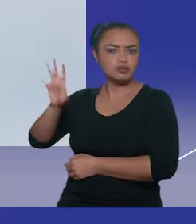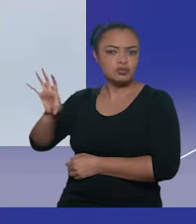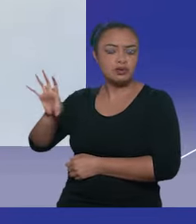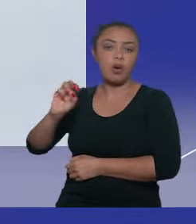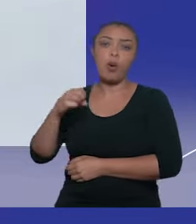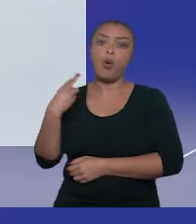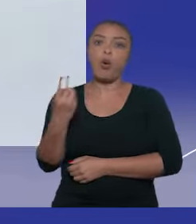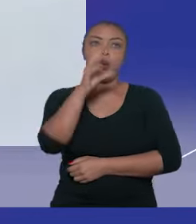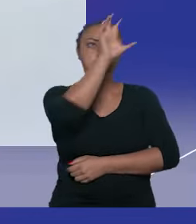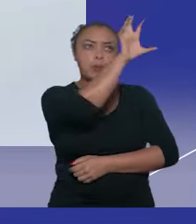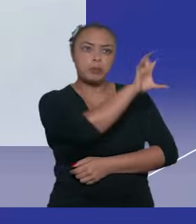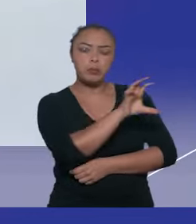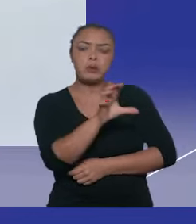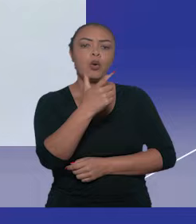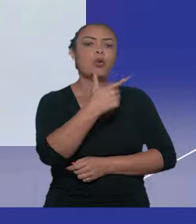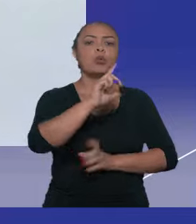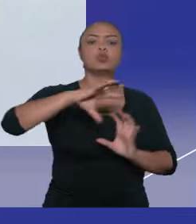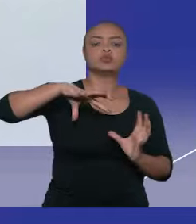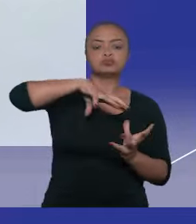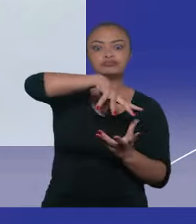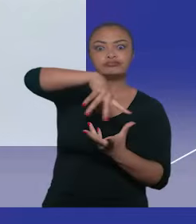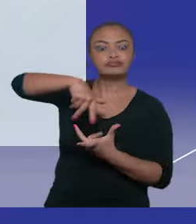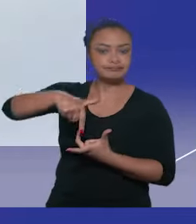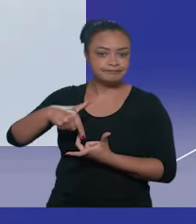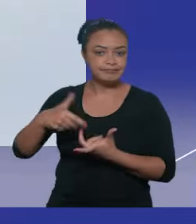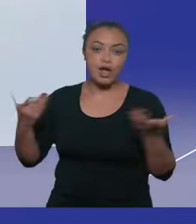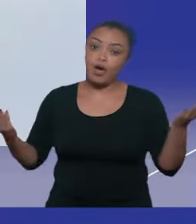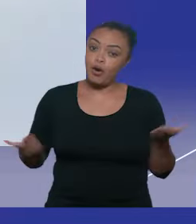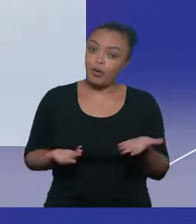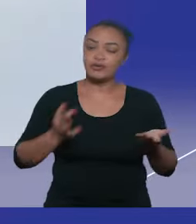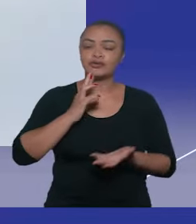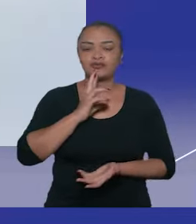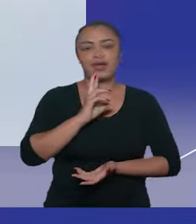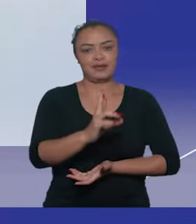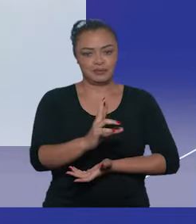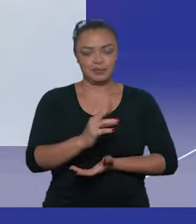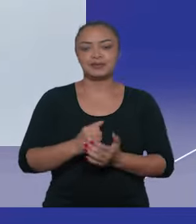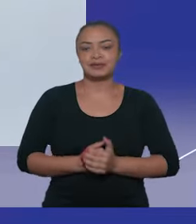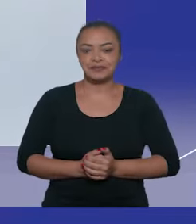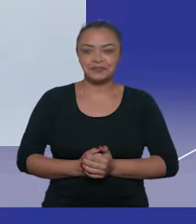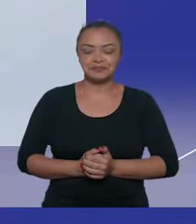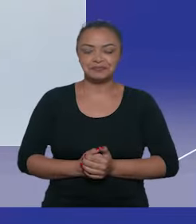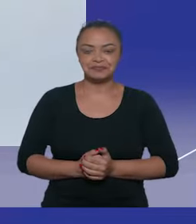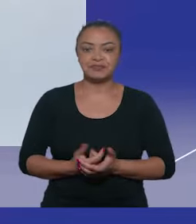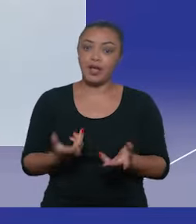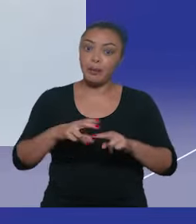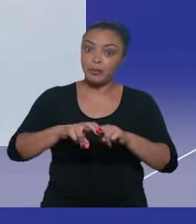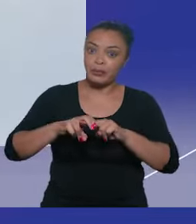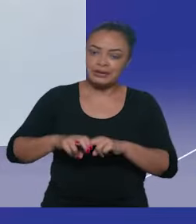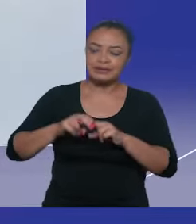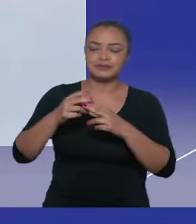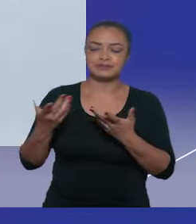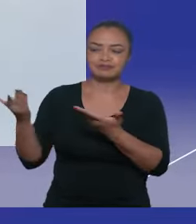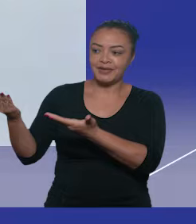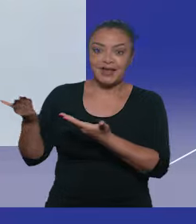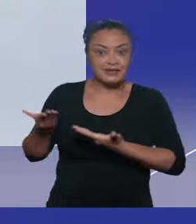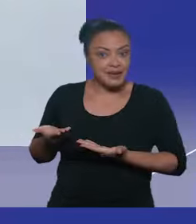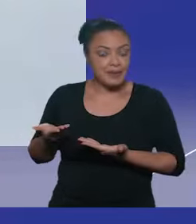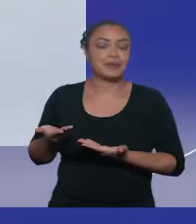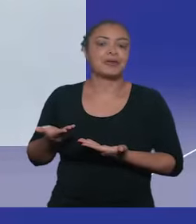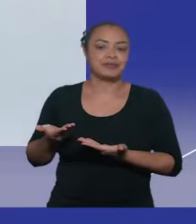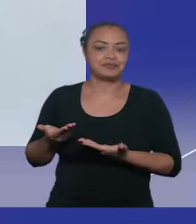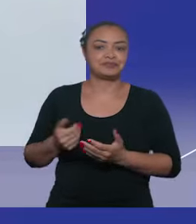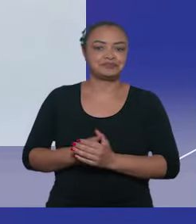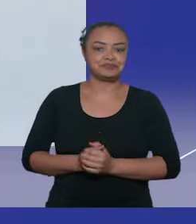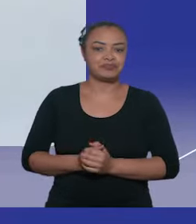em outras regiões do mundo? E na conversa de hoje, a gente tem as respostas para essas perguntas. Por isso que eu tenho o prazer de